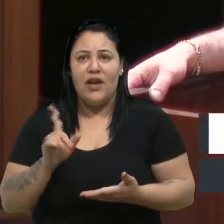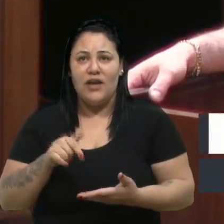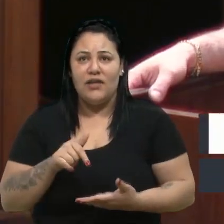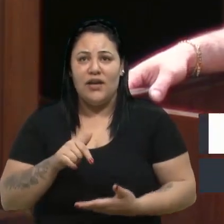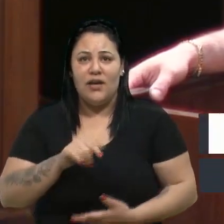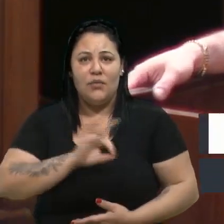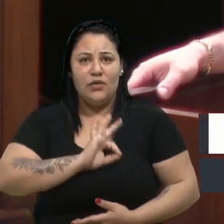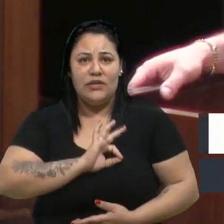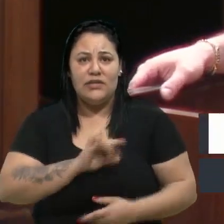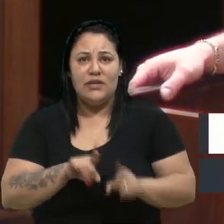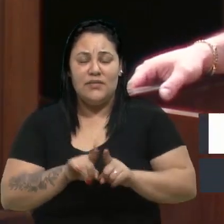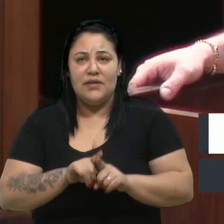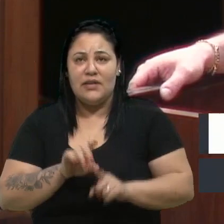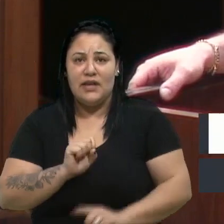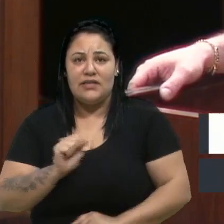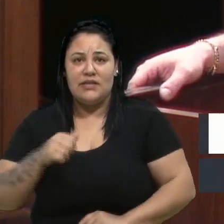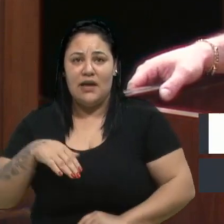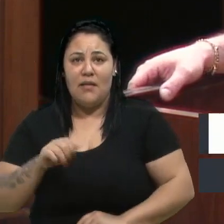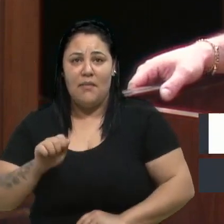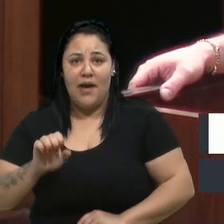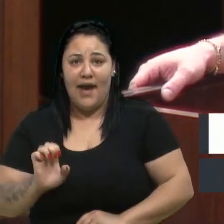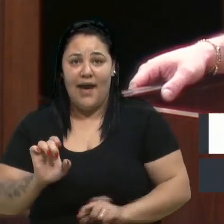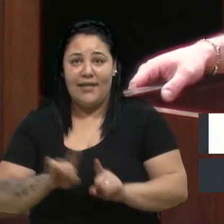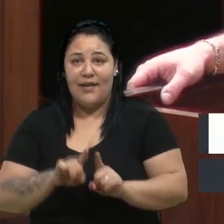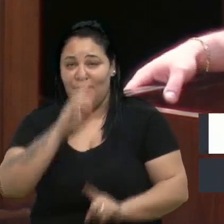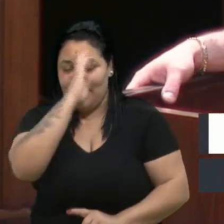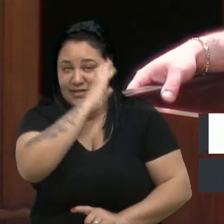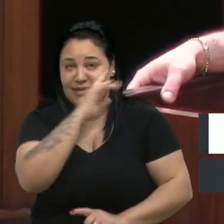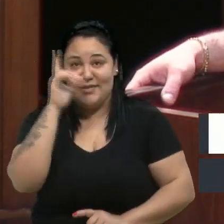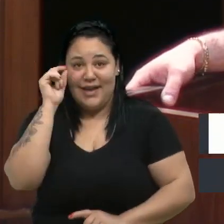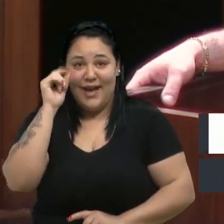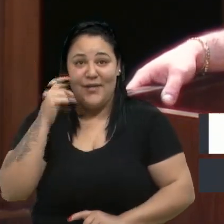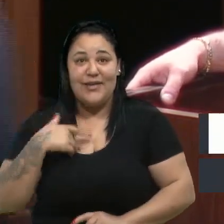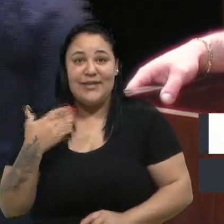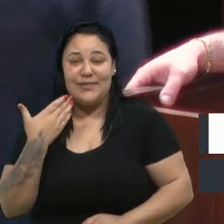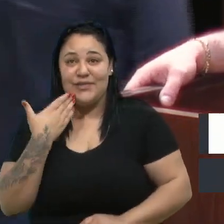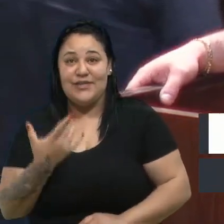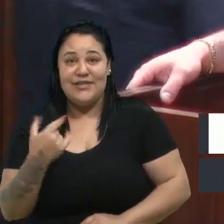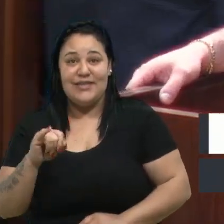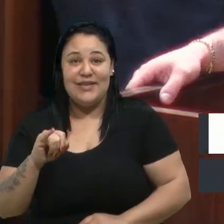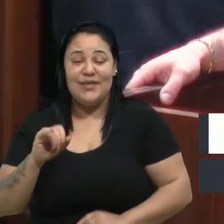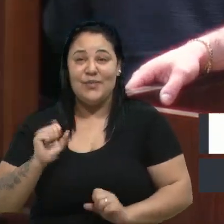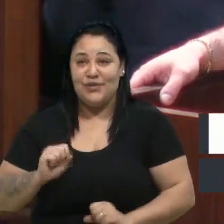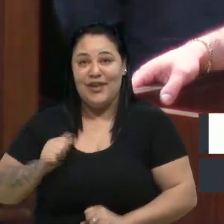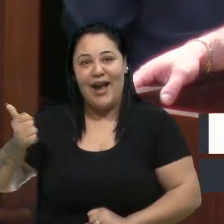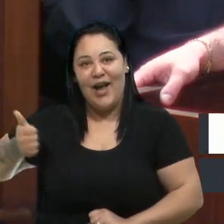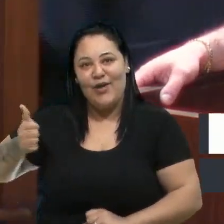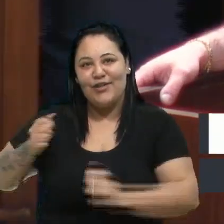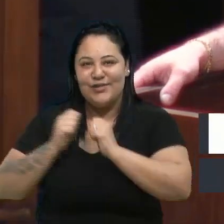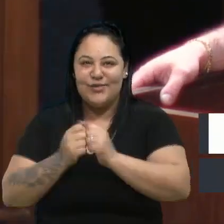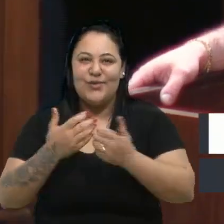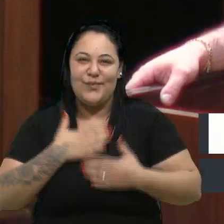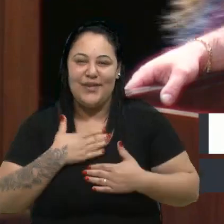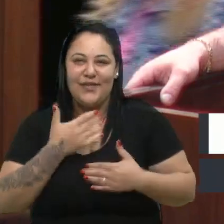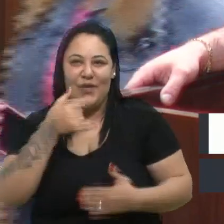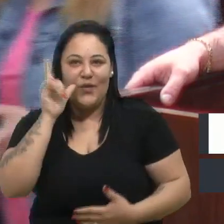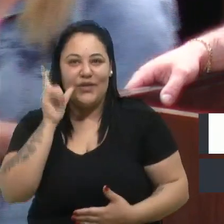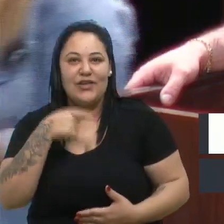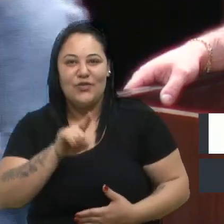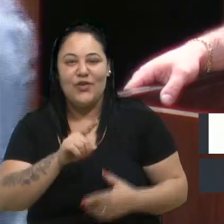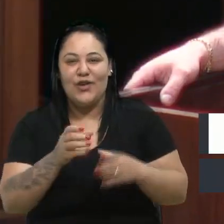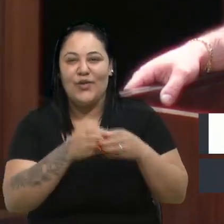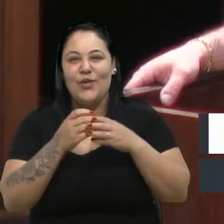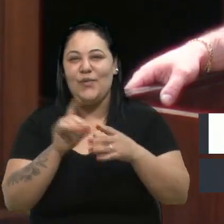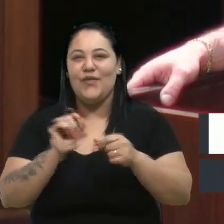e o vereador Scalco foram porque eles me questionaram se podiam pegar carona comigo ontem e, com o maior prazer, a gente foi em conjunto fazer